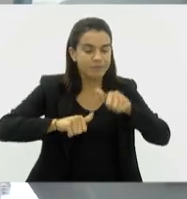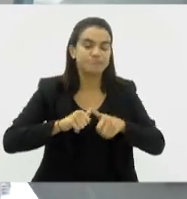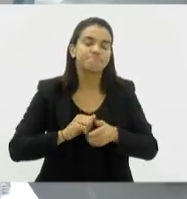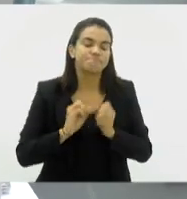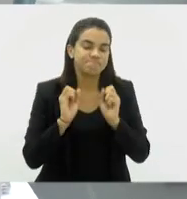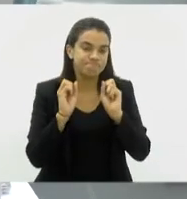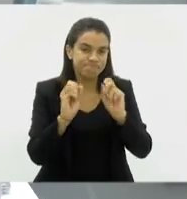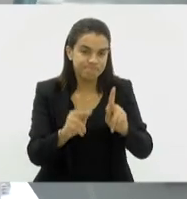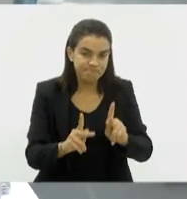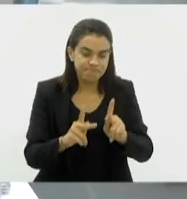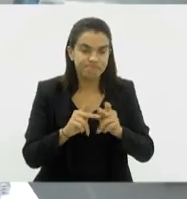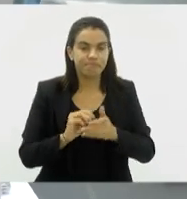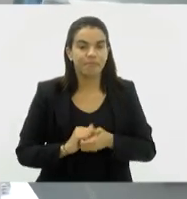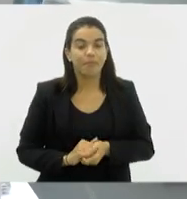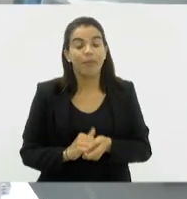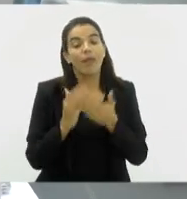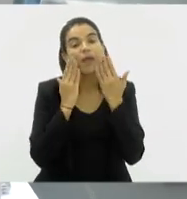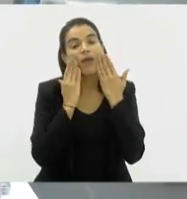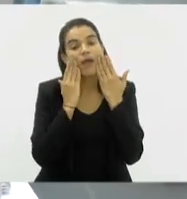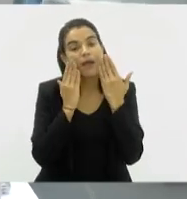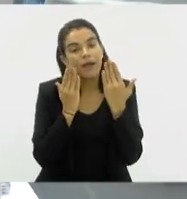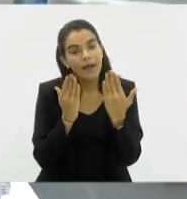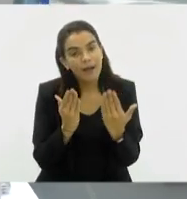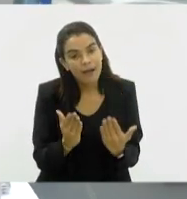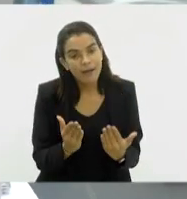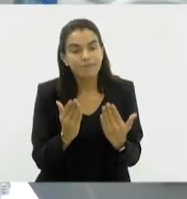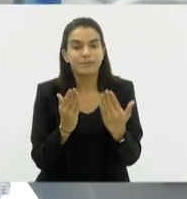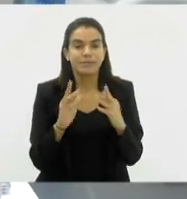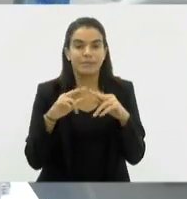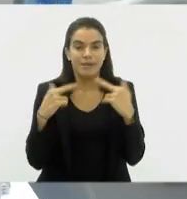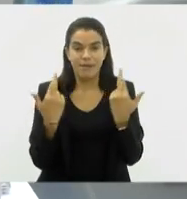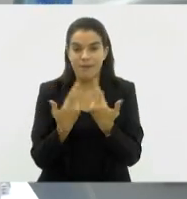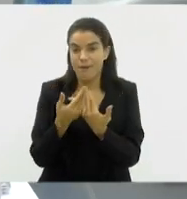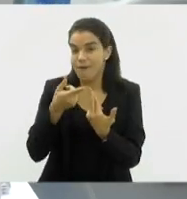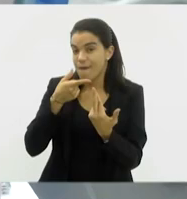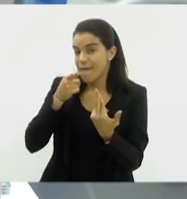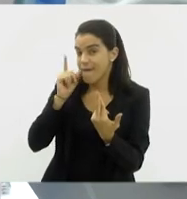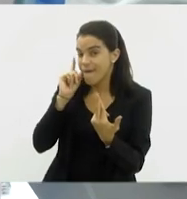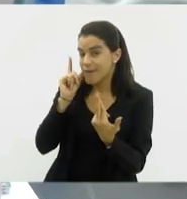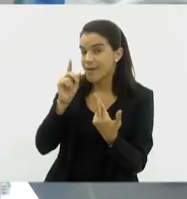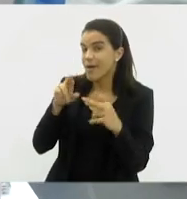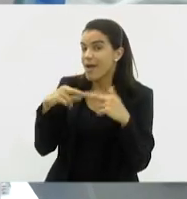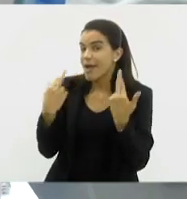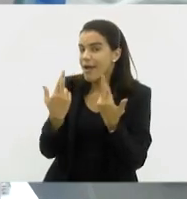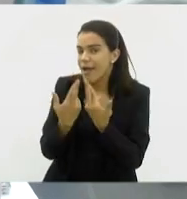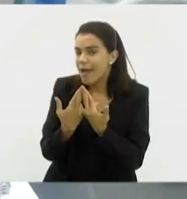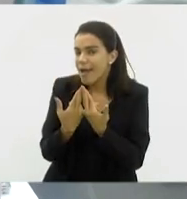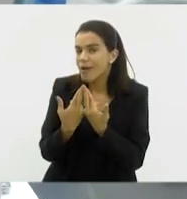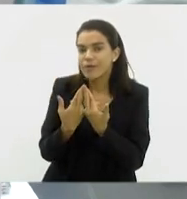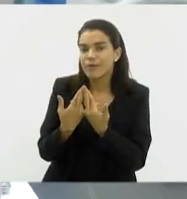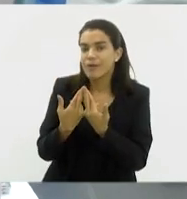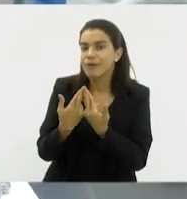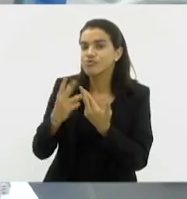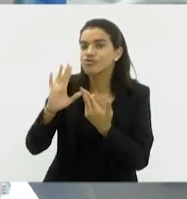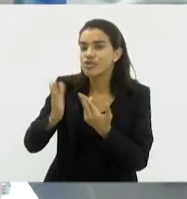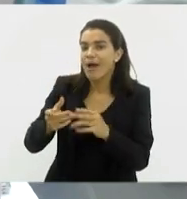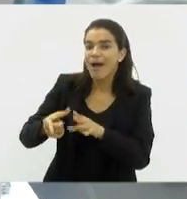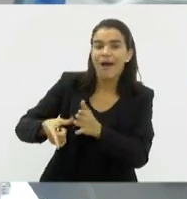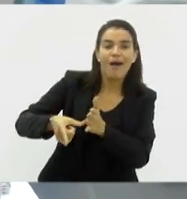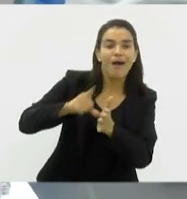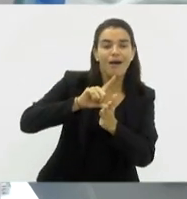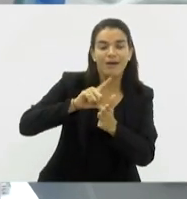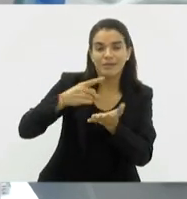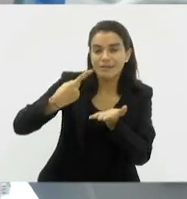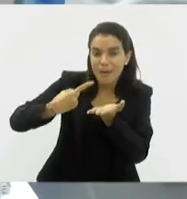feito apresentei na reunião de ontem uma reunião que ocorreu acordada